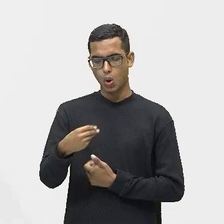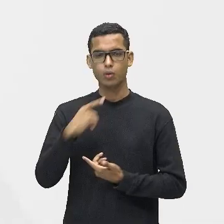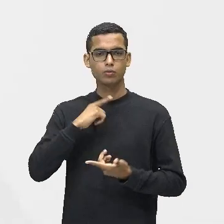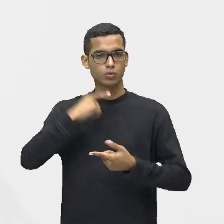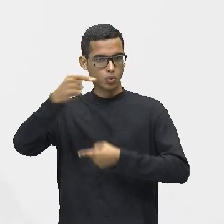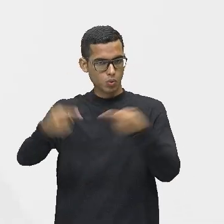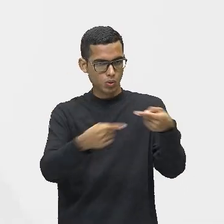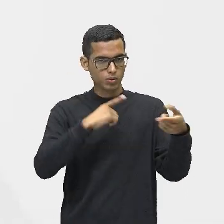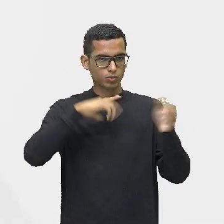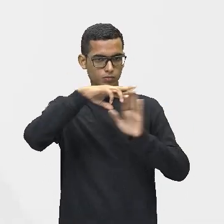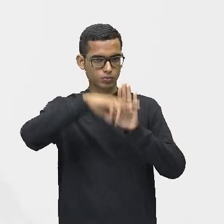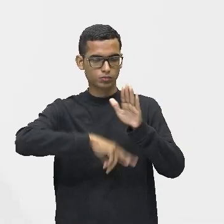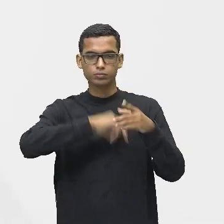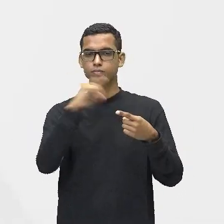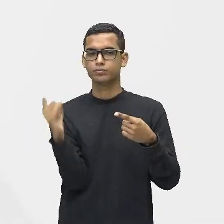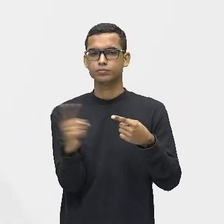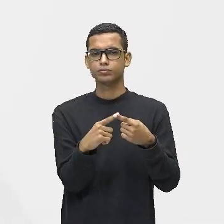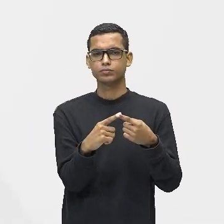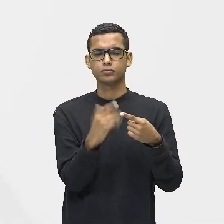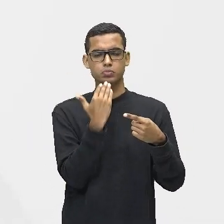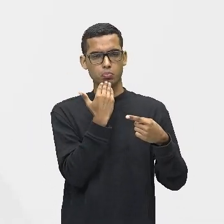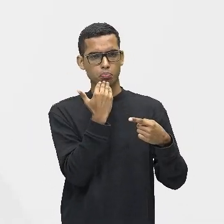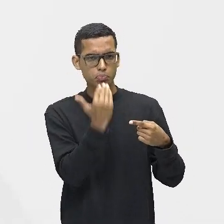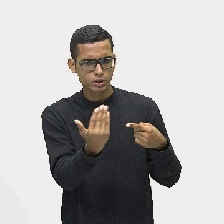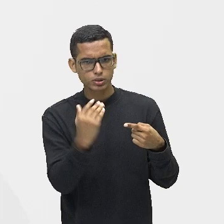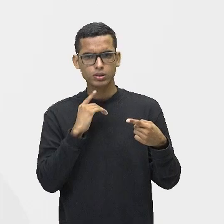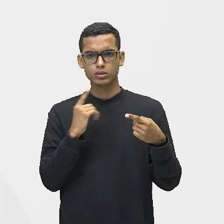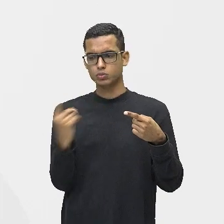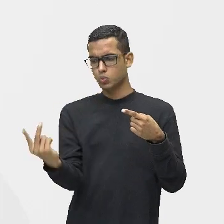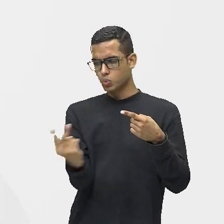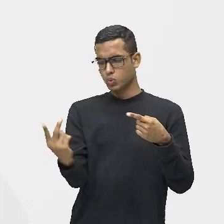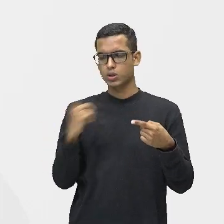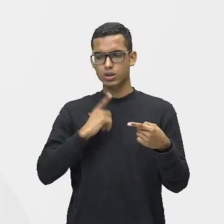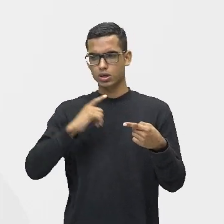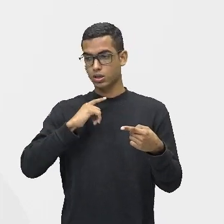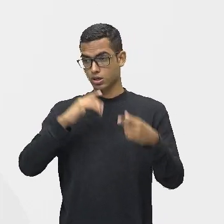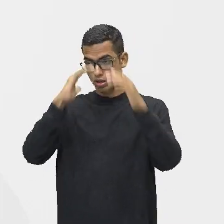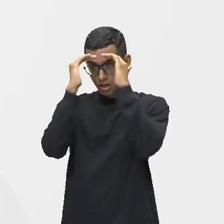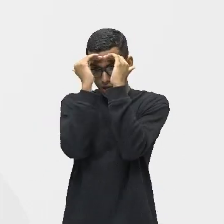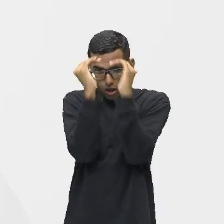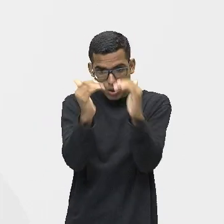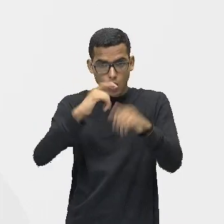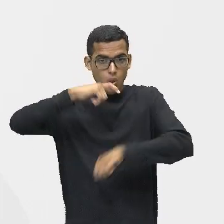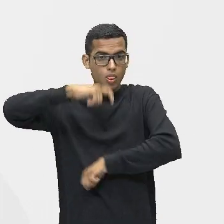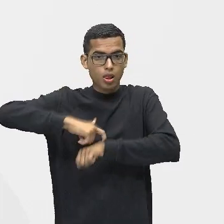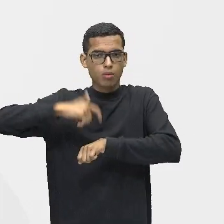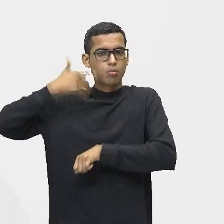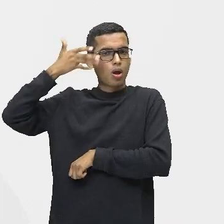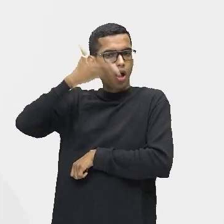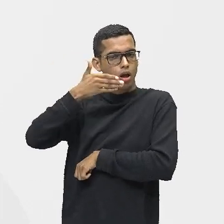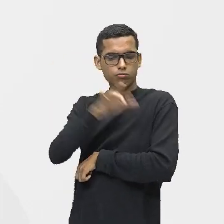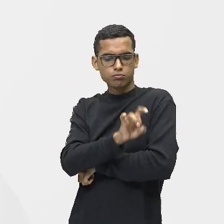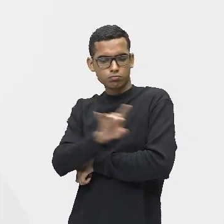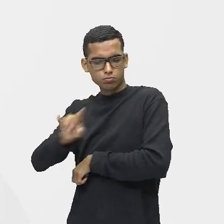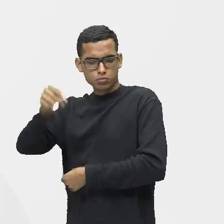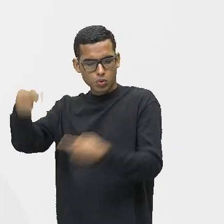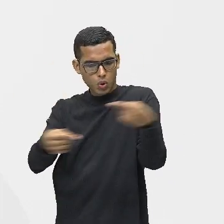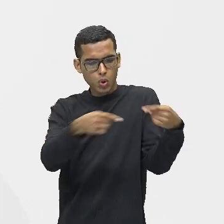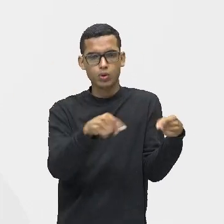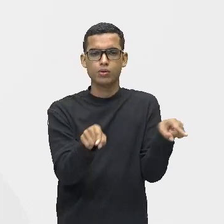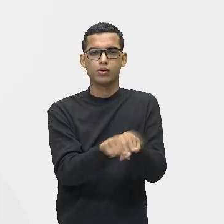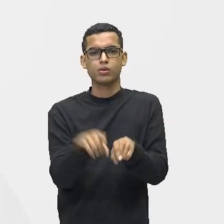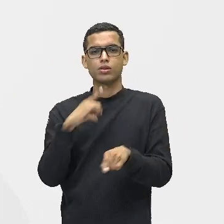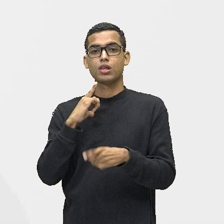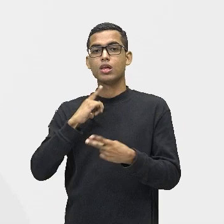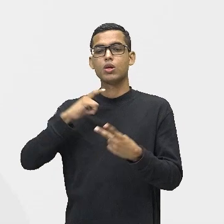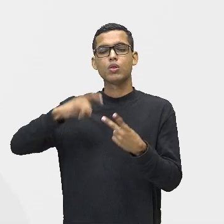início. Primeiro, peço que todos respeitem o turno de fala de cada debatedor. Isso significa que cada um terá